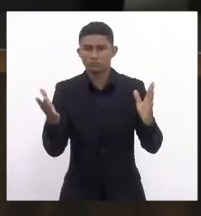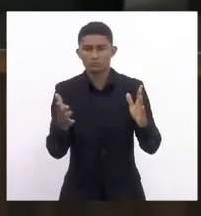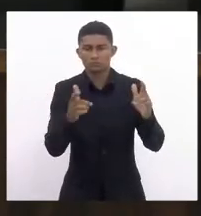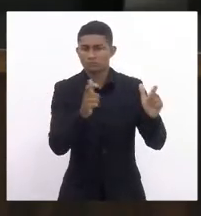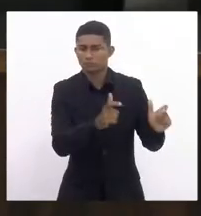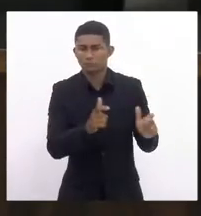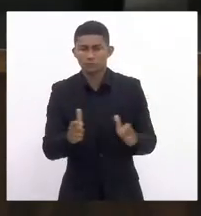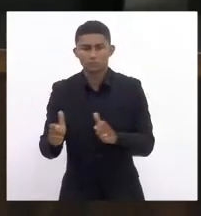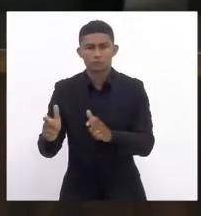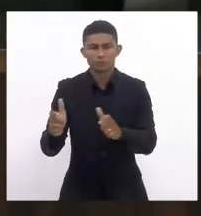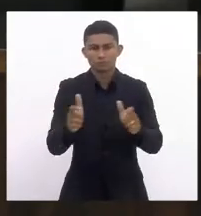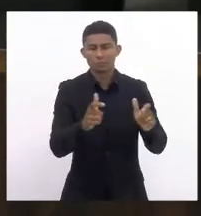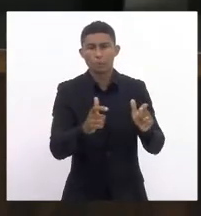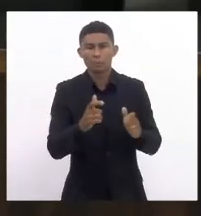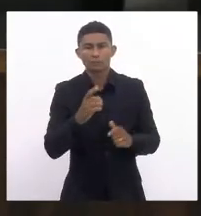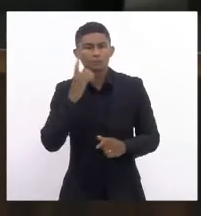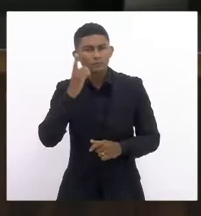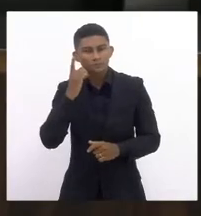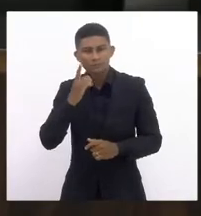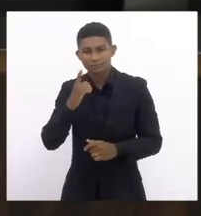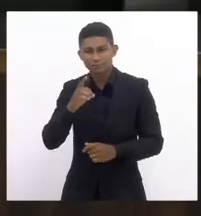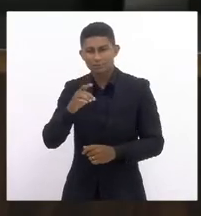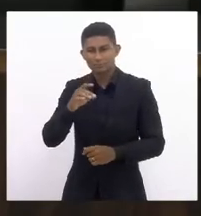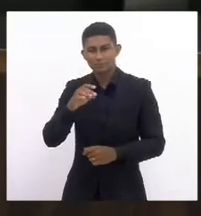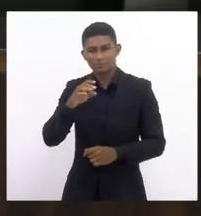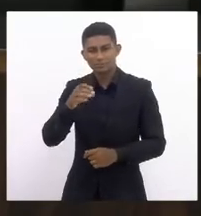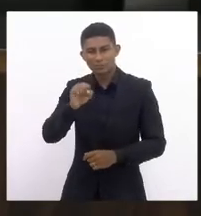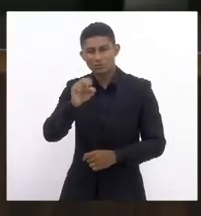menciona. Deputado subtenente, por favor.